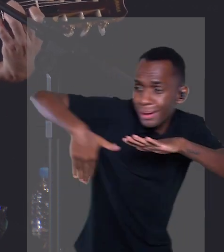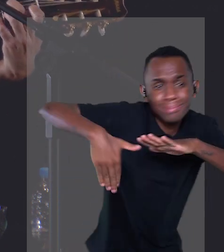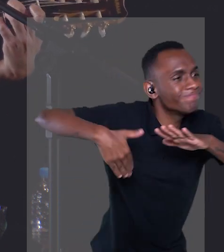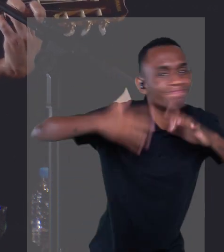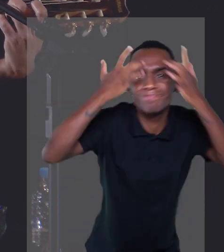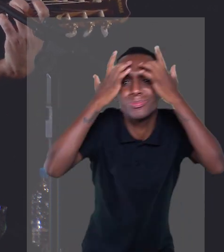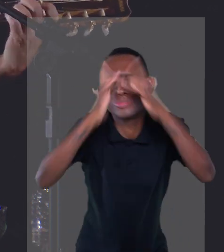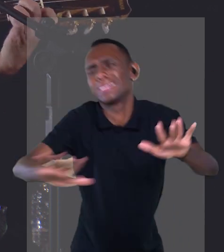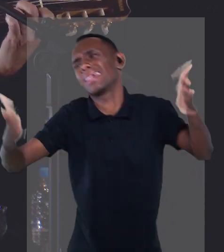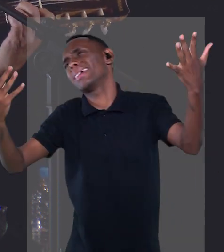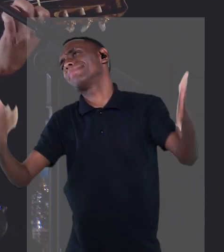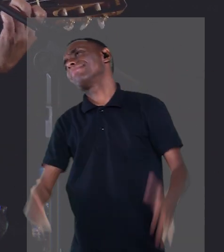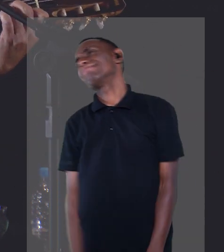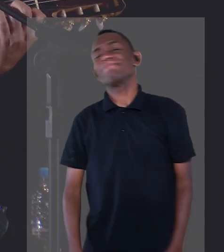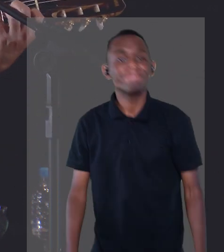nadar.